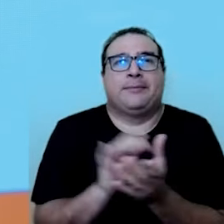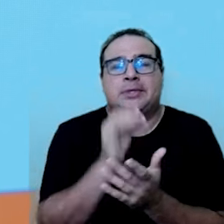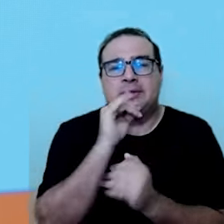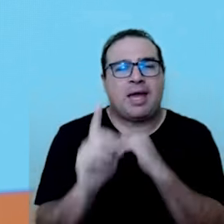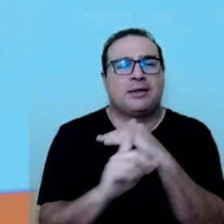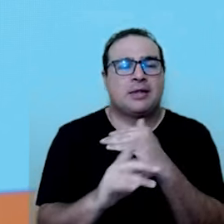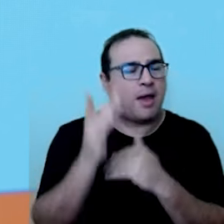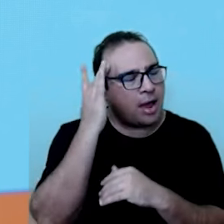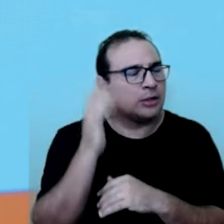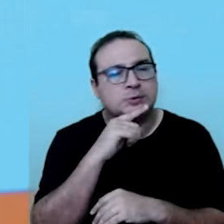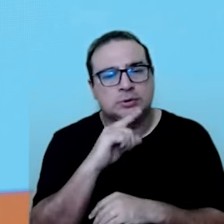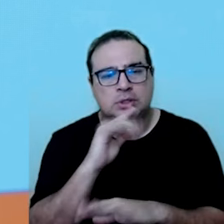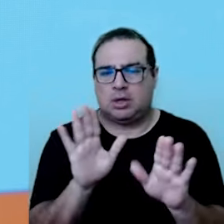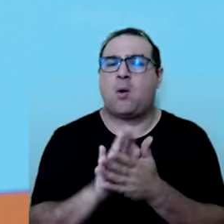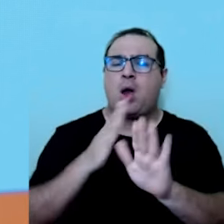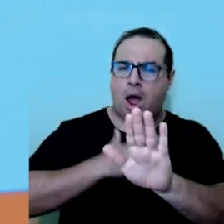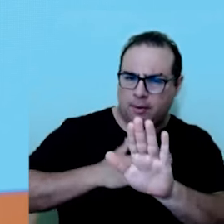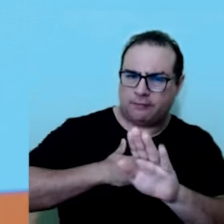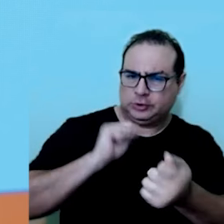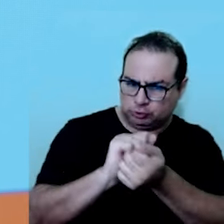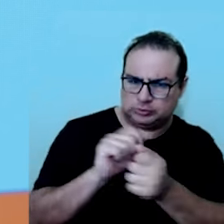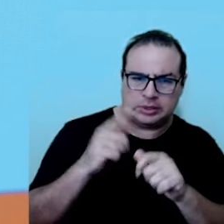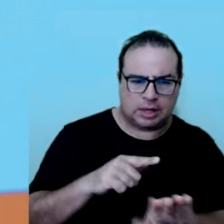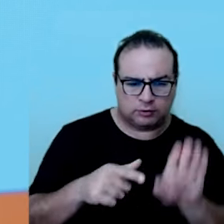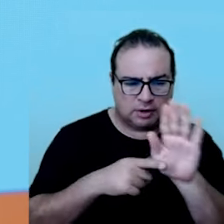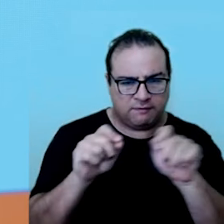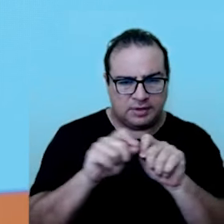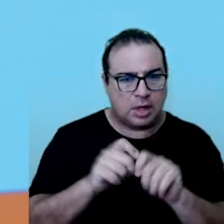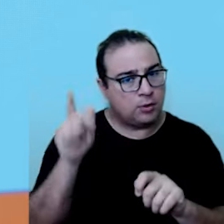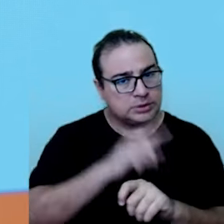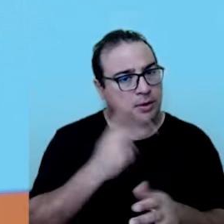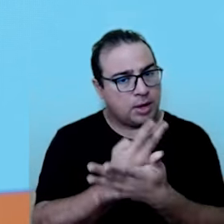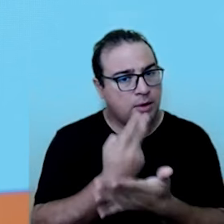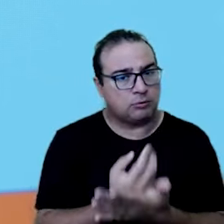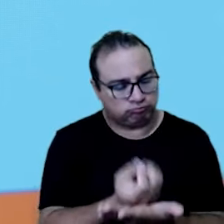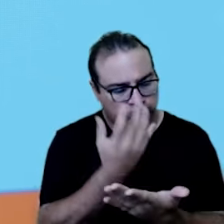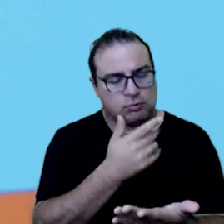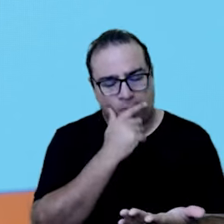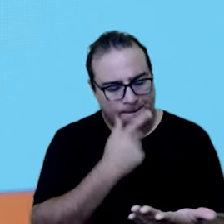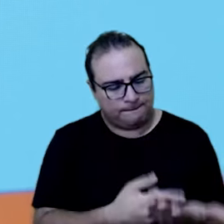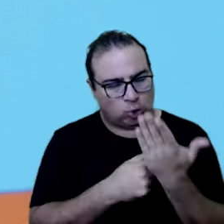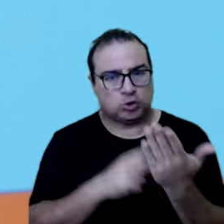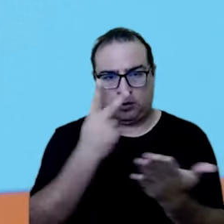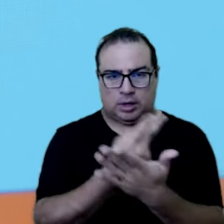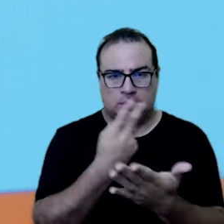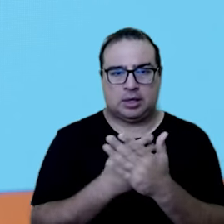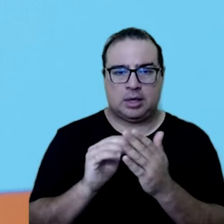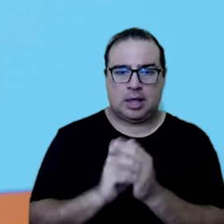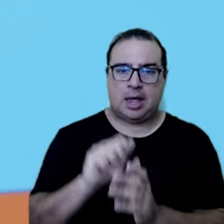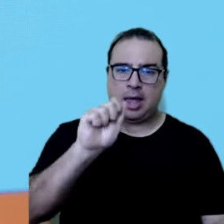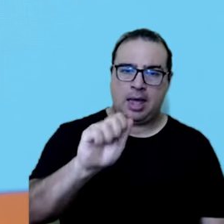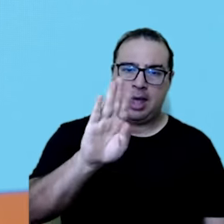assim o cliente ah eu não consigo fala não senhor Vamos fazer juntos vou tentar aqui fazer para ver se dá o erro deu o erro deu mesmo é então a gente tem que abrir